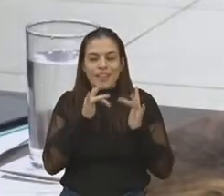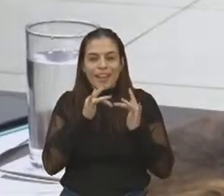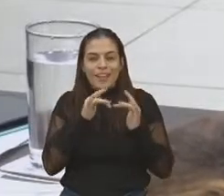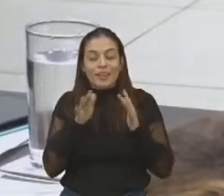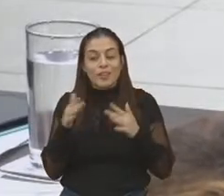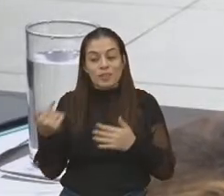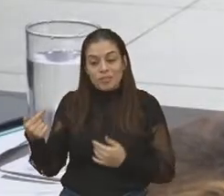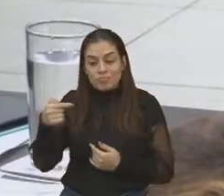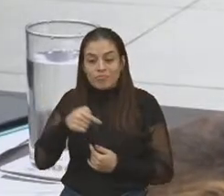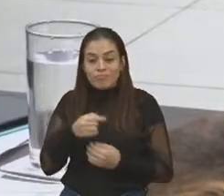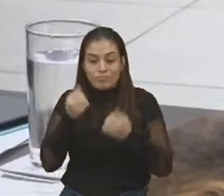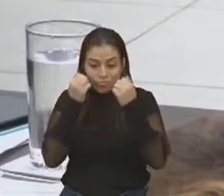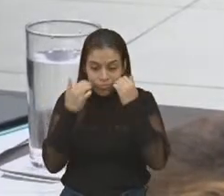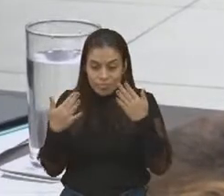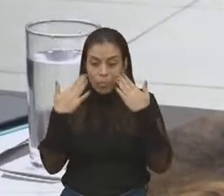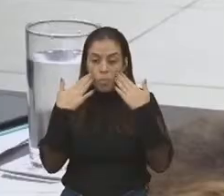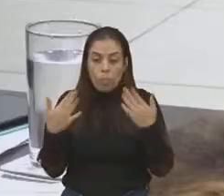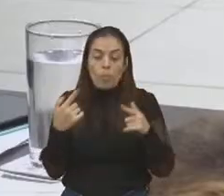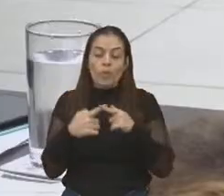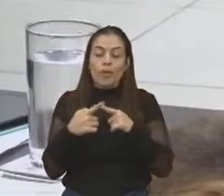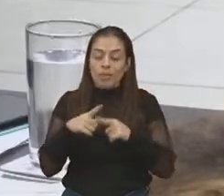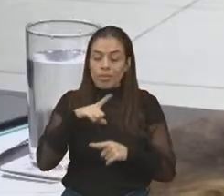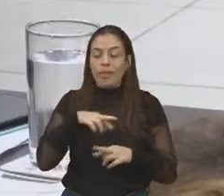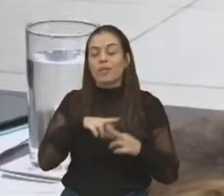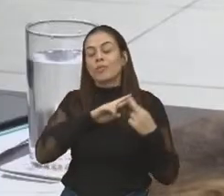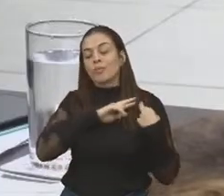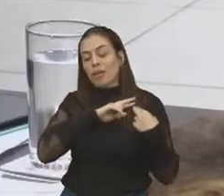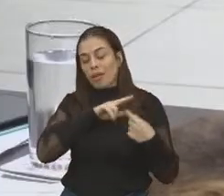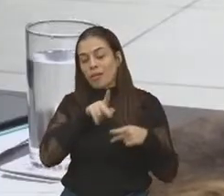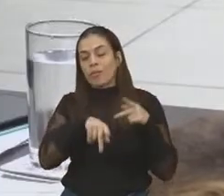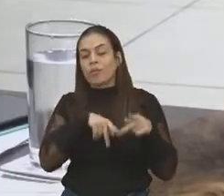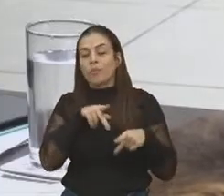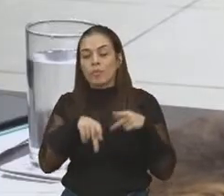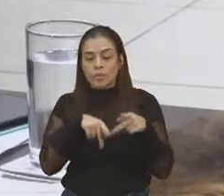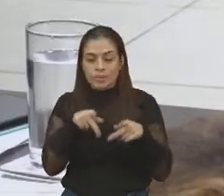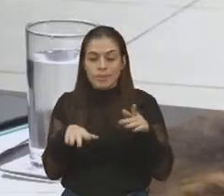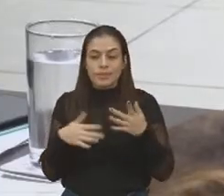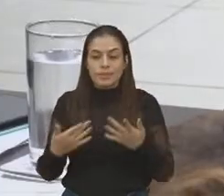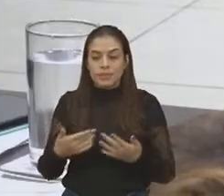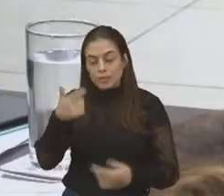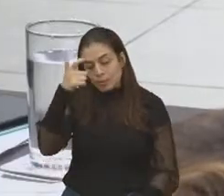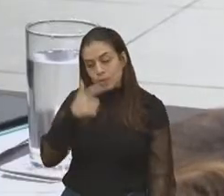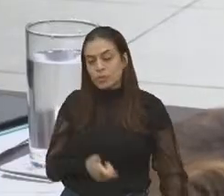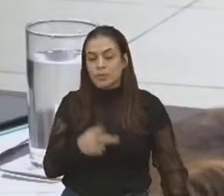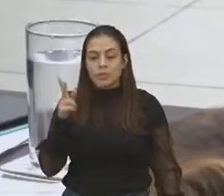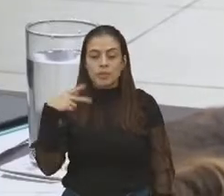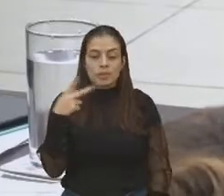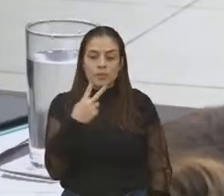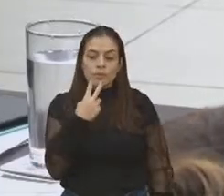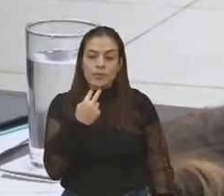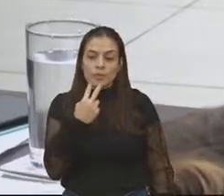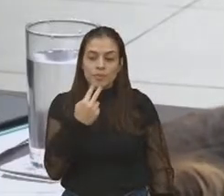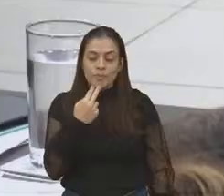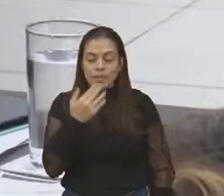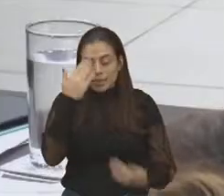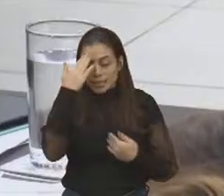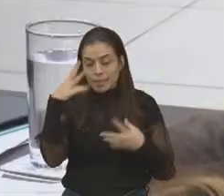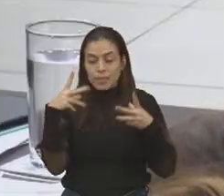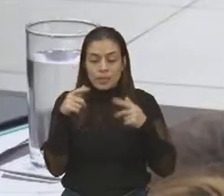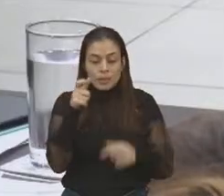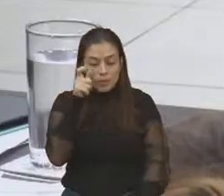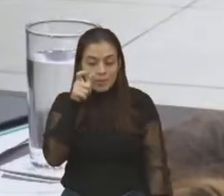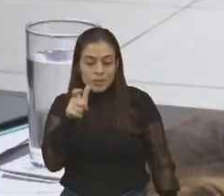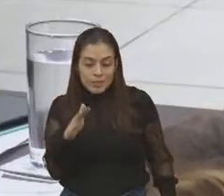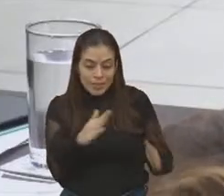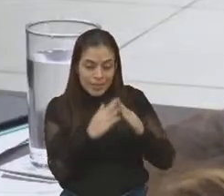tem responsabilidade com o povo da nossa cidade. Então, quem fala aqui é o vereador Valmir, e agradecer a todo que está assistindo em casa,